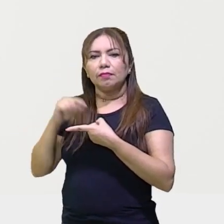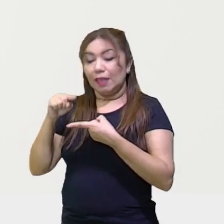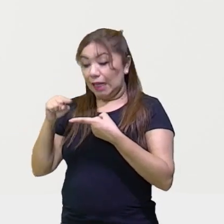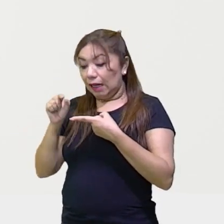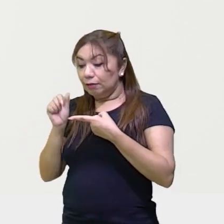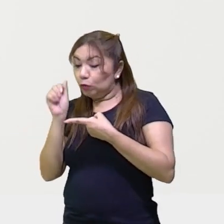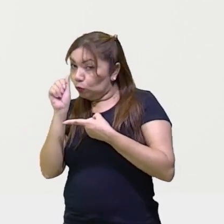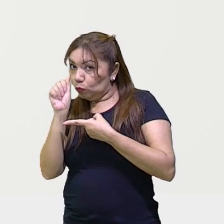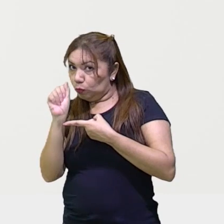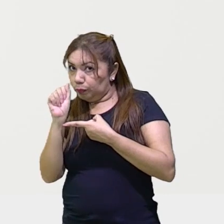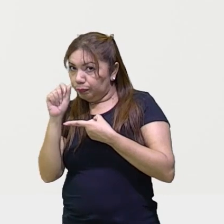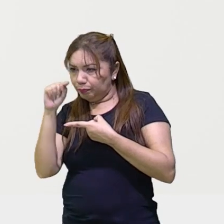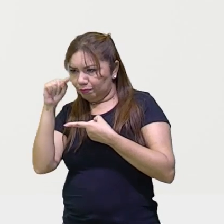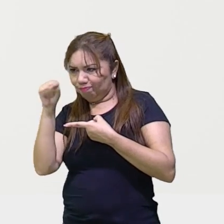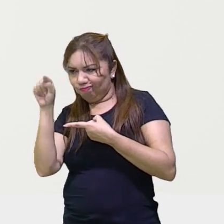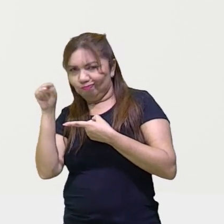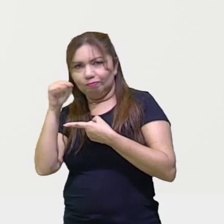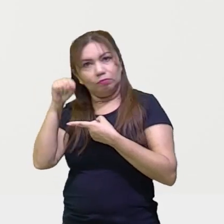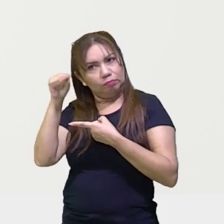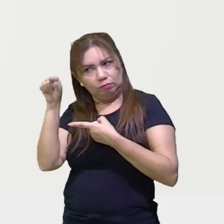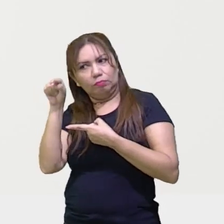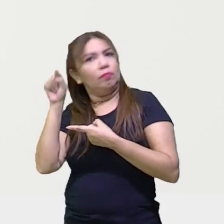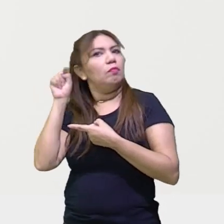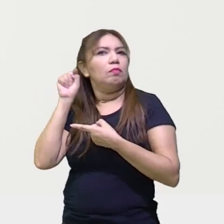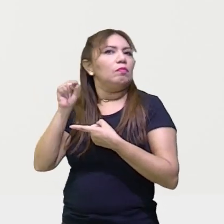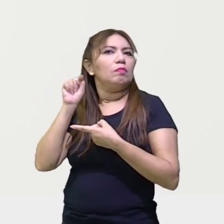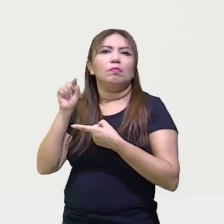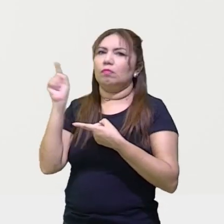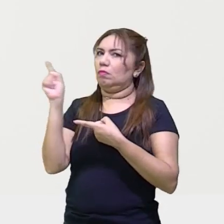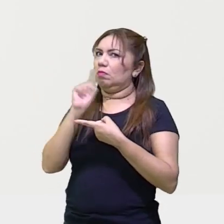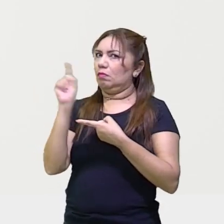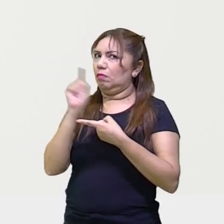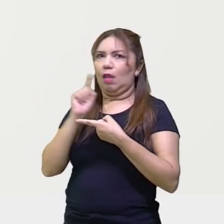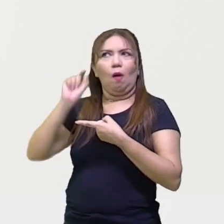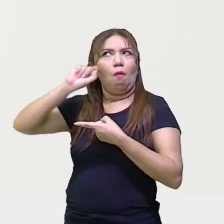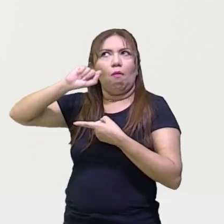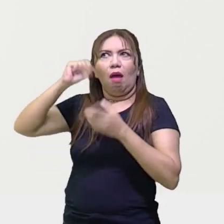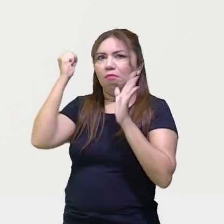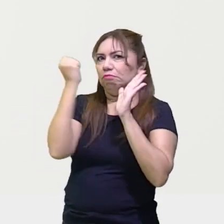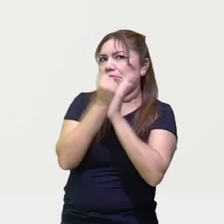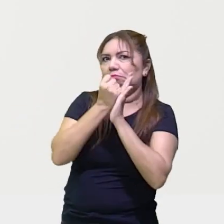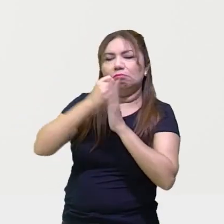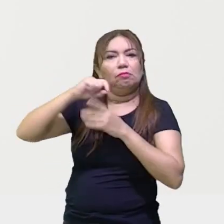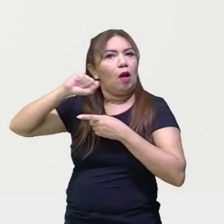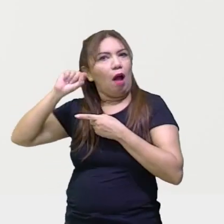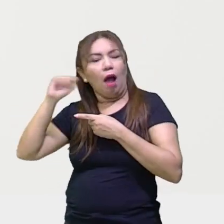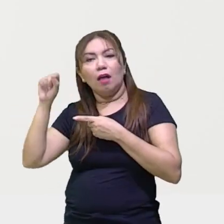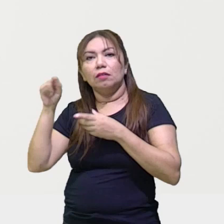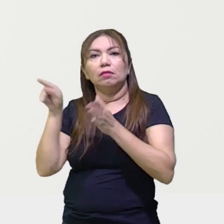tio, ele não é acento, ok? Ele está falando da sinalização, da